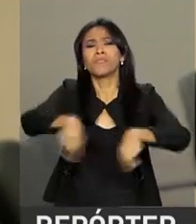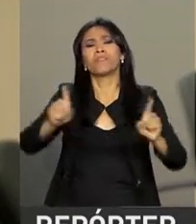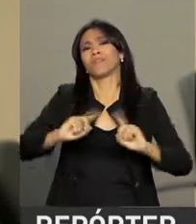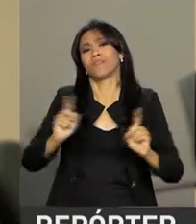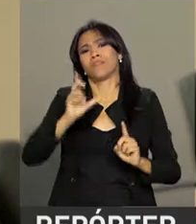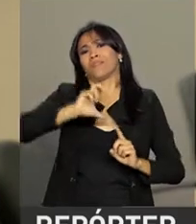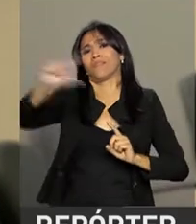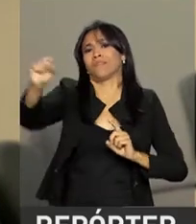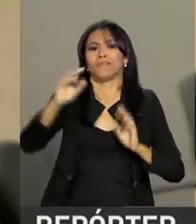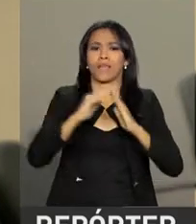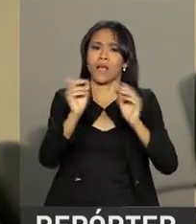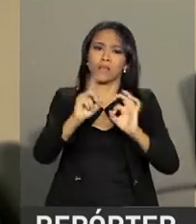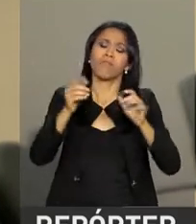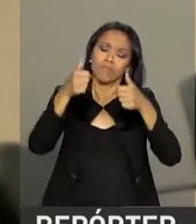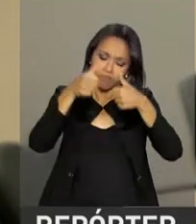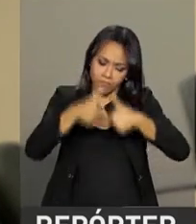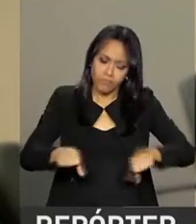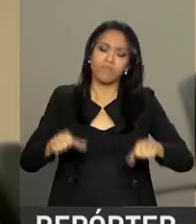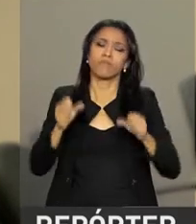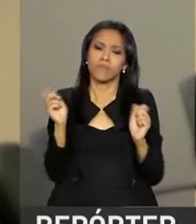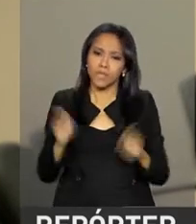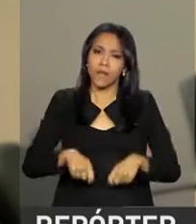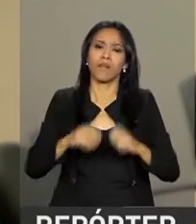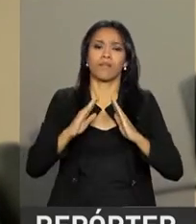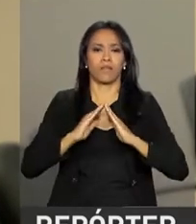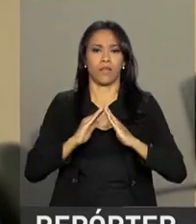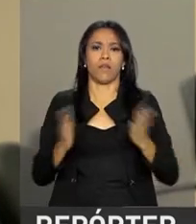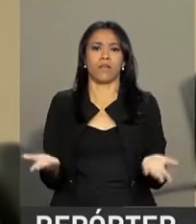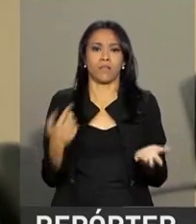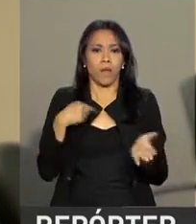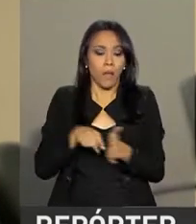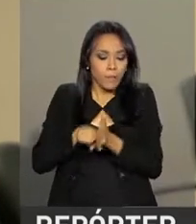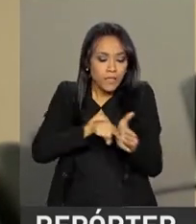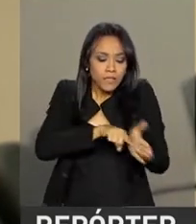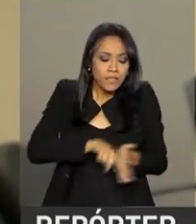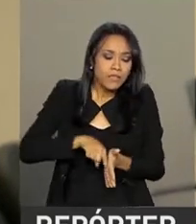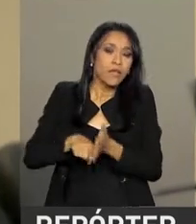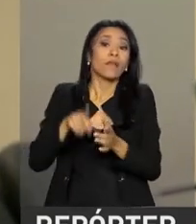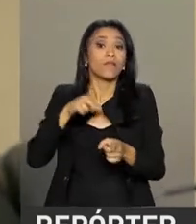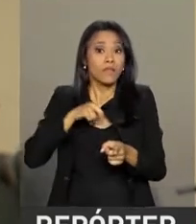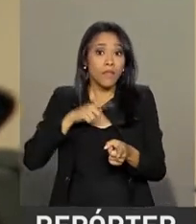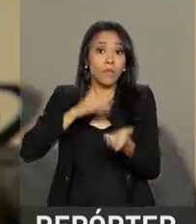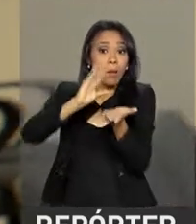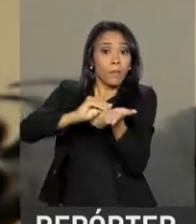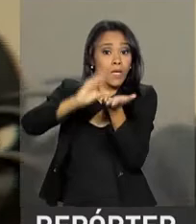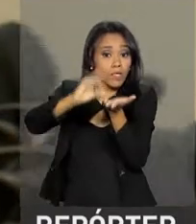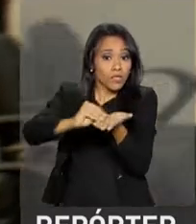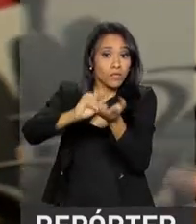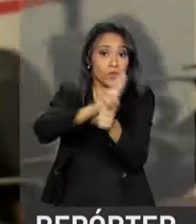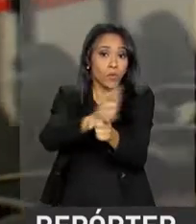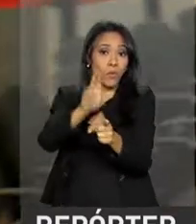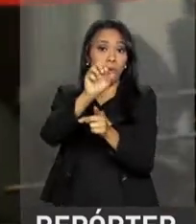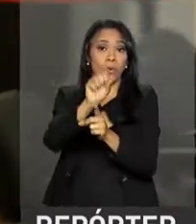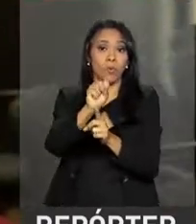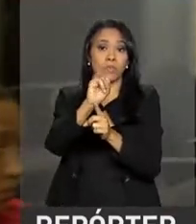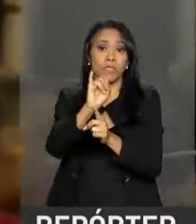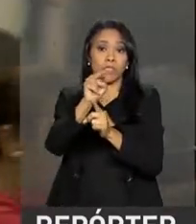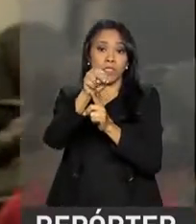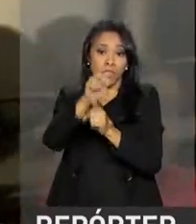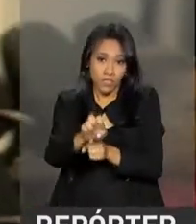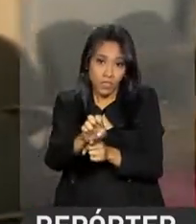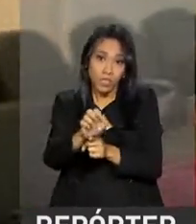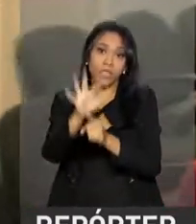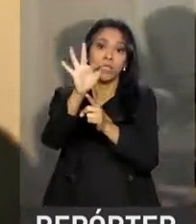casa para ter acesso às vagas disponíveis no Sistema Nacional do Emprego. É que existe o aplicativo Cine Fácil. Lá o cidadão pode